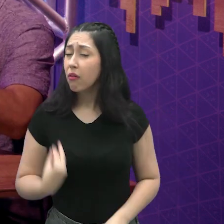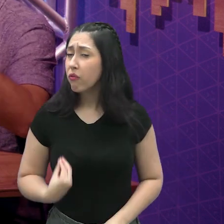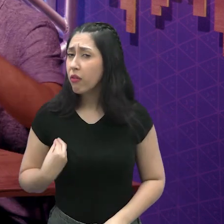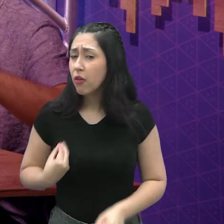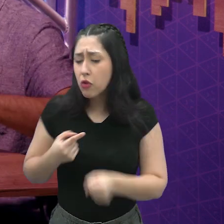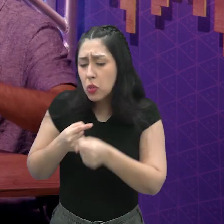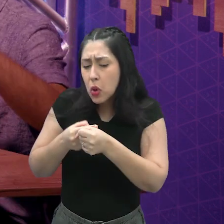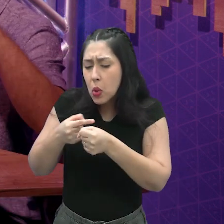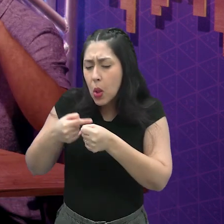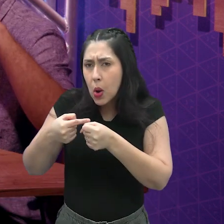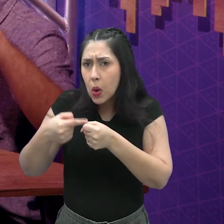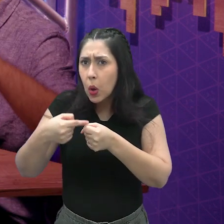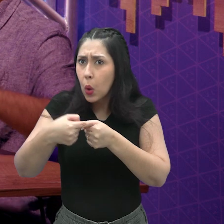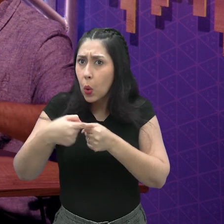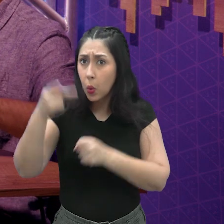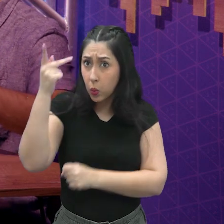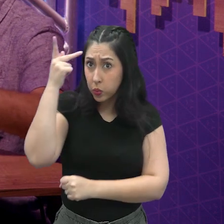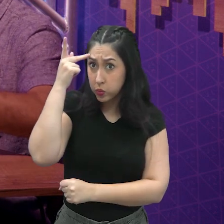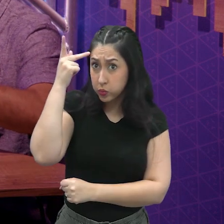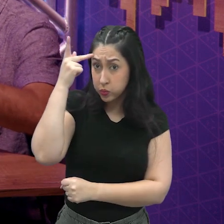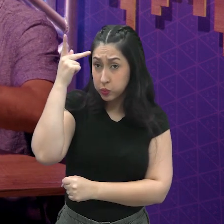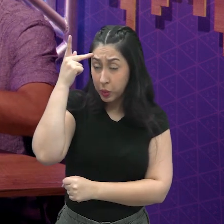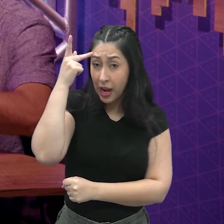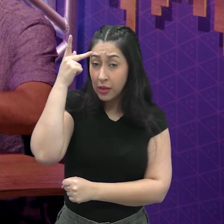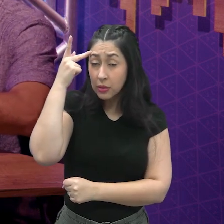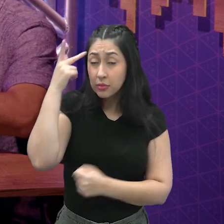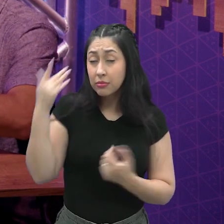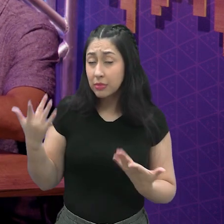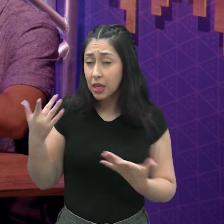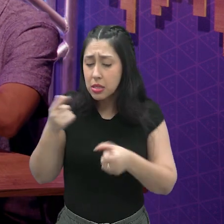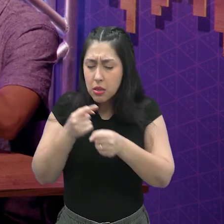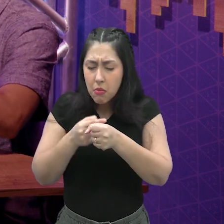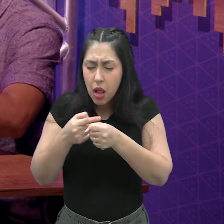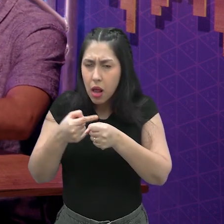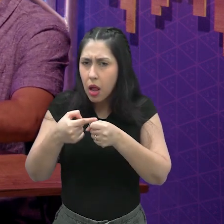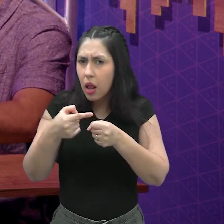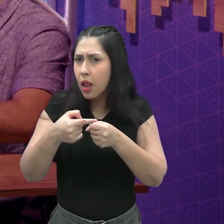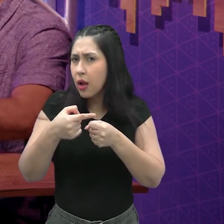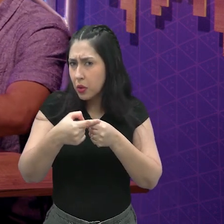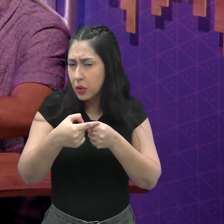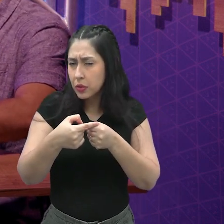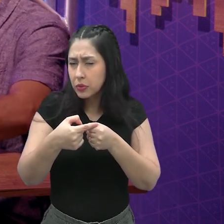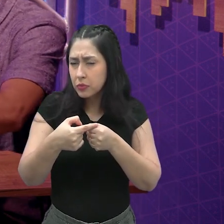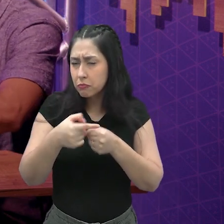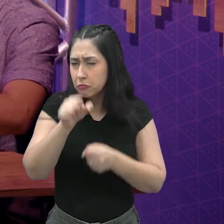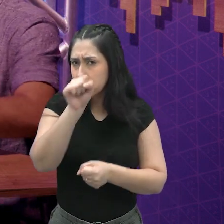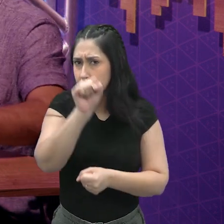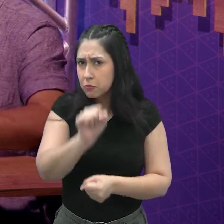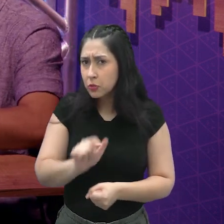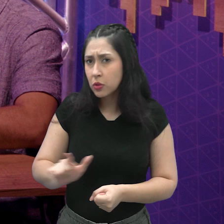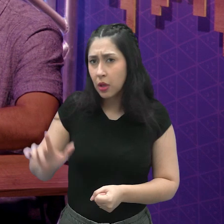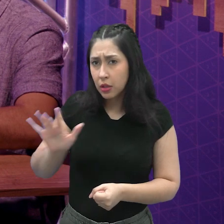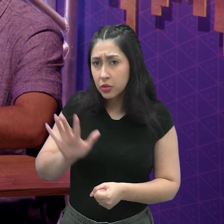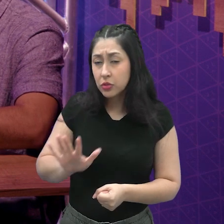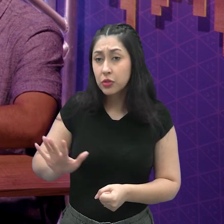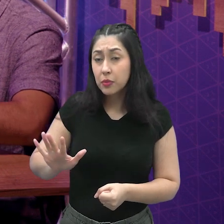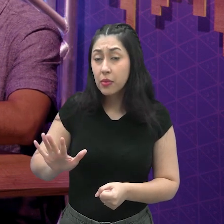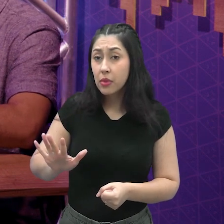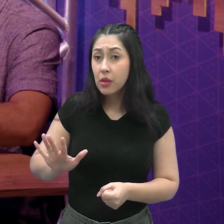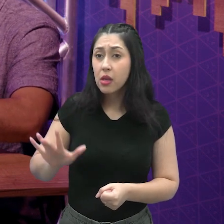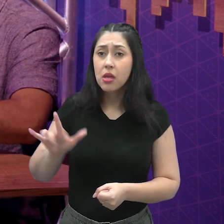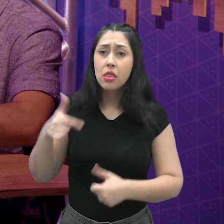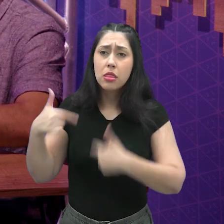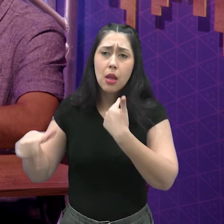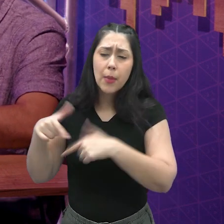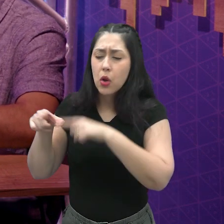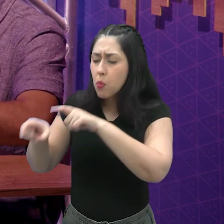do interior de São Paulo, né, aqui do interior do Sudeste, vamos colocar assim, do interior do Sudeste,